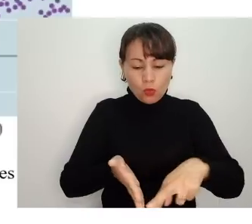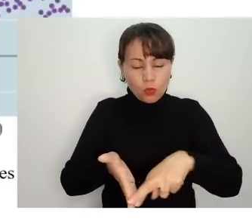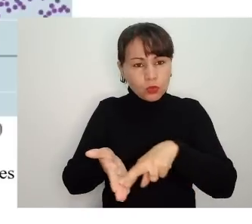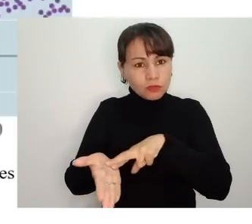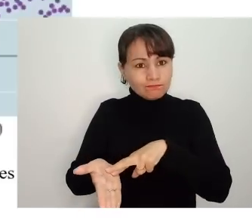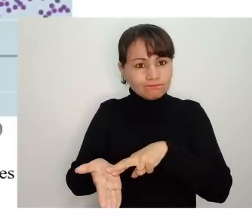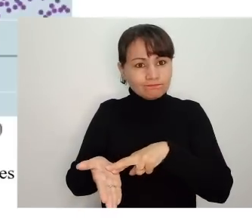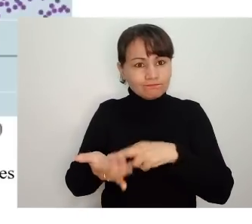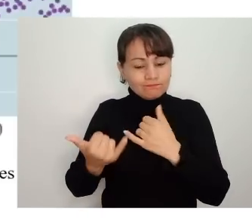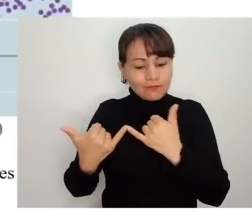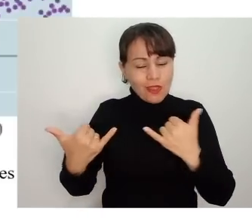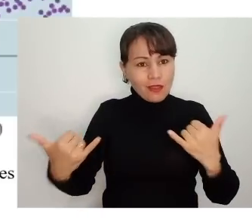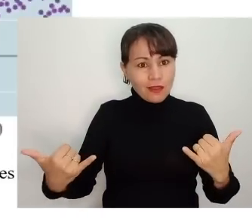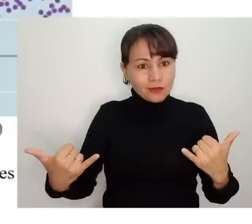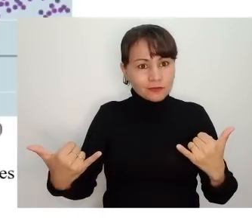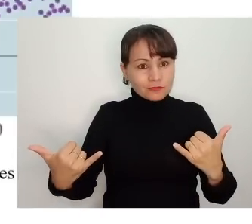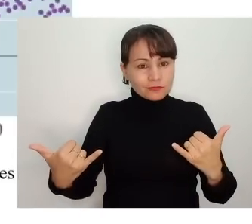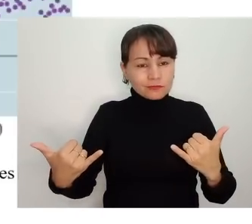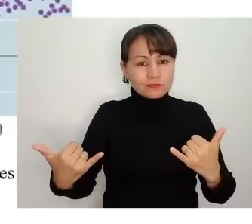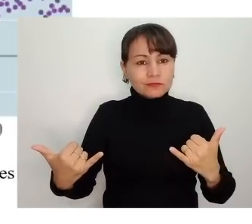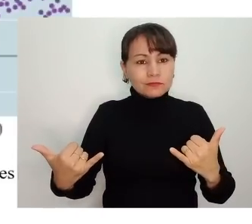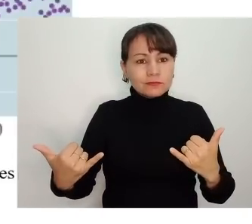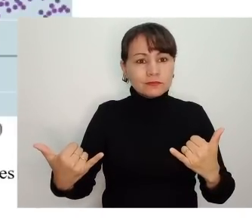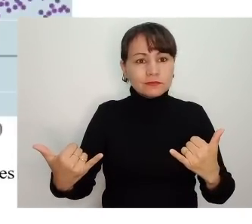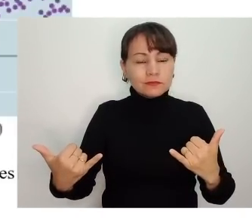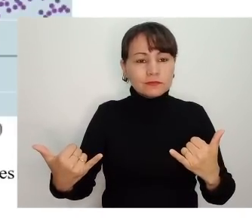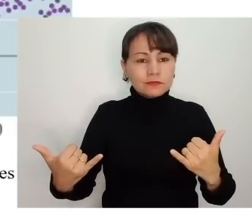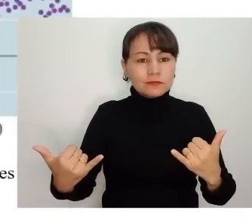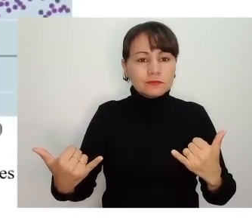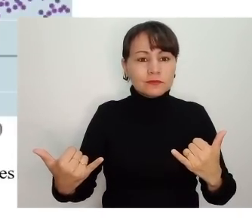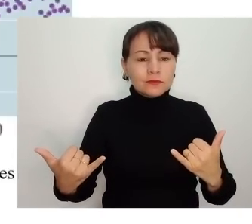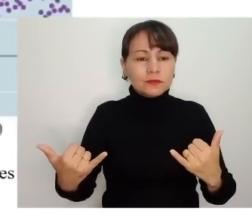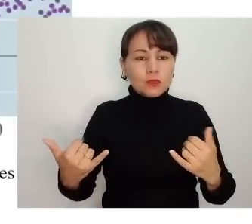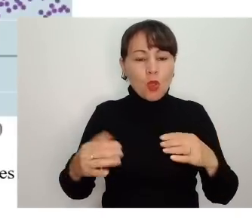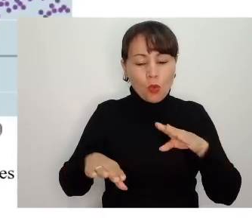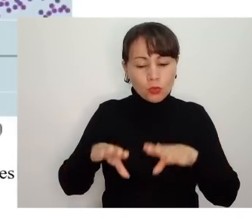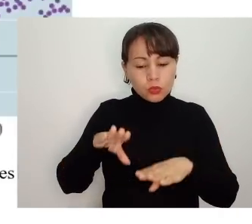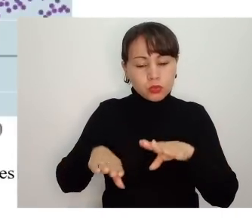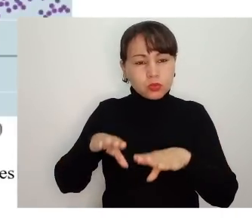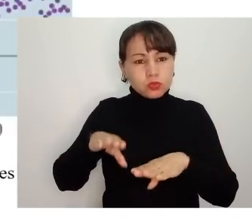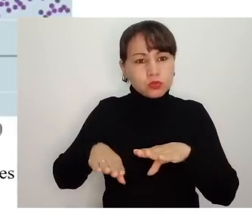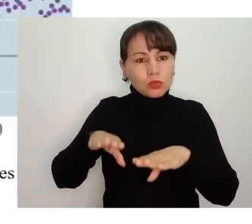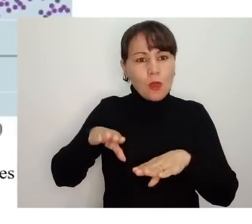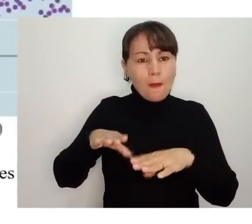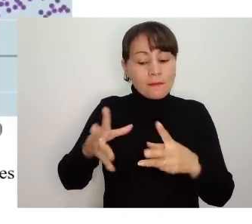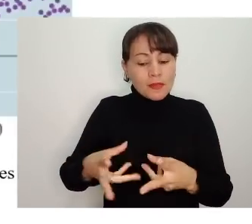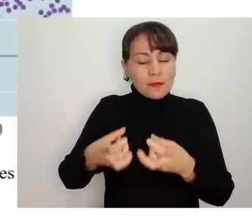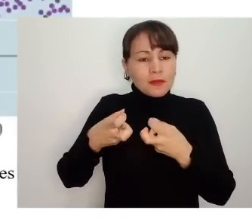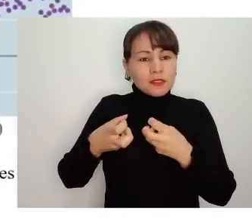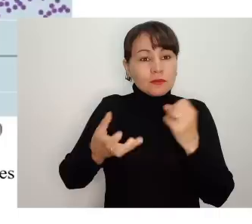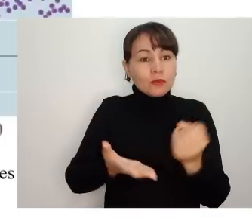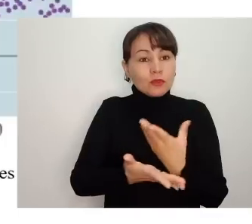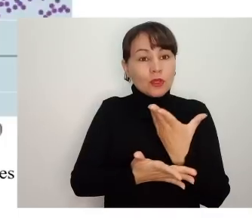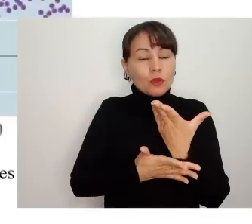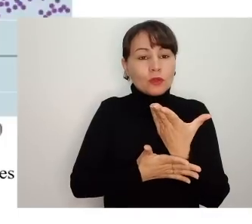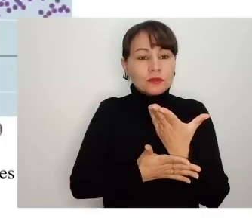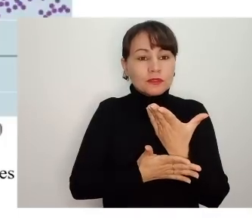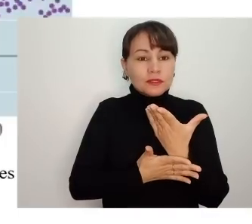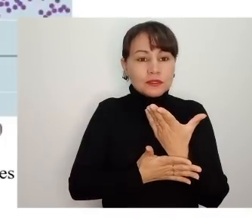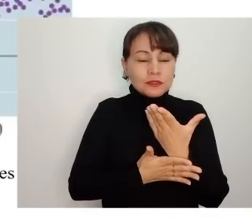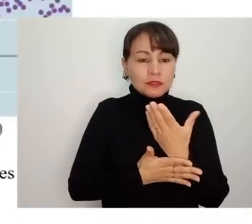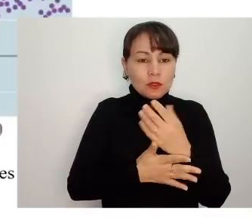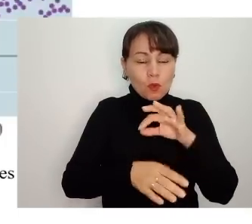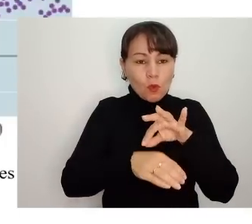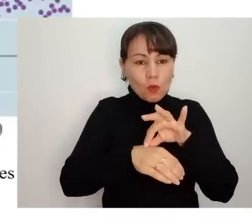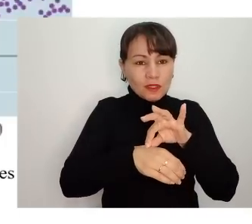o registro eletrofisiológico, o medidor, para ver o que